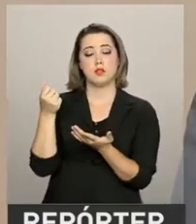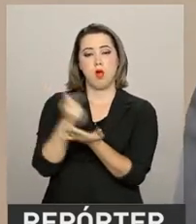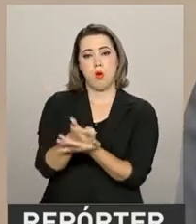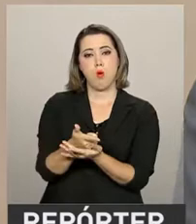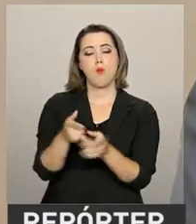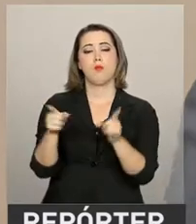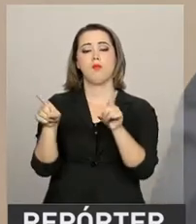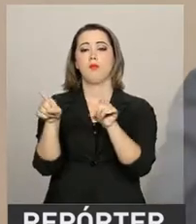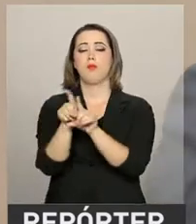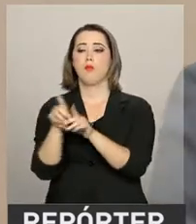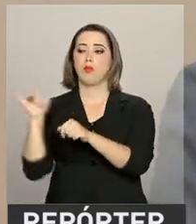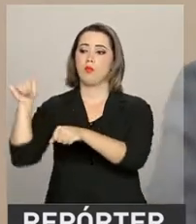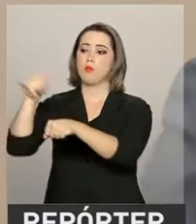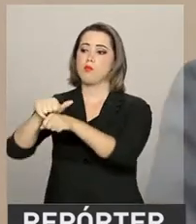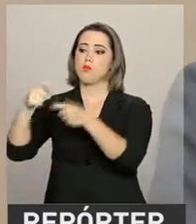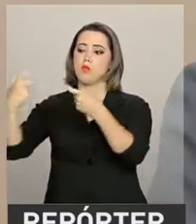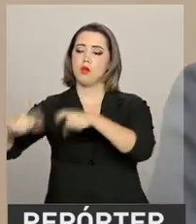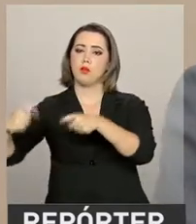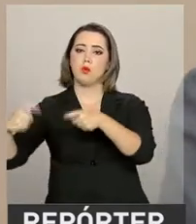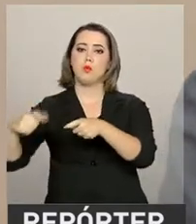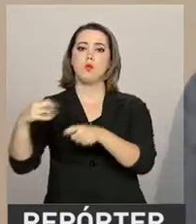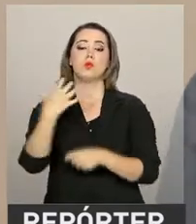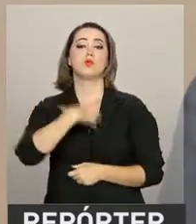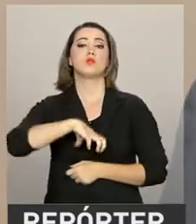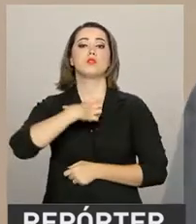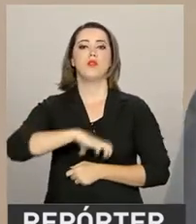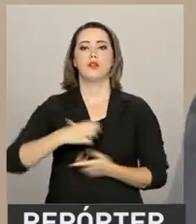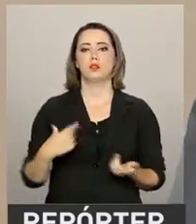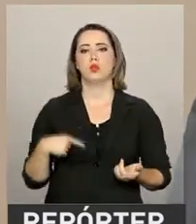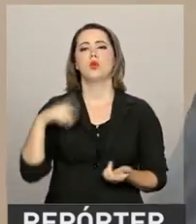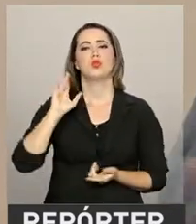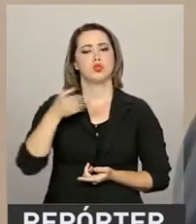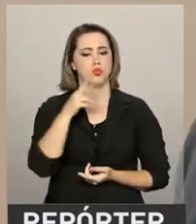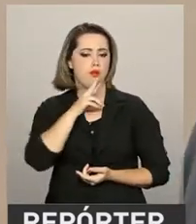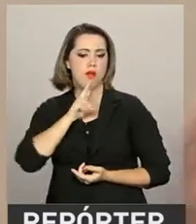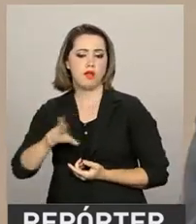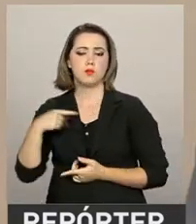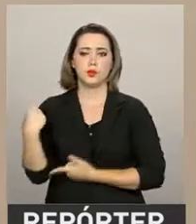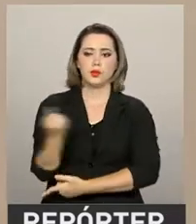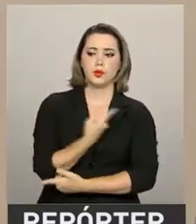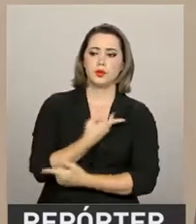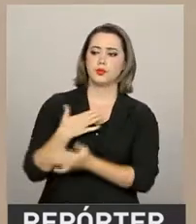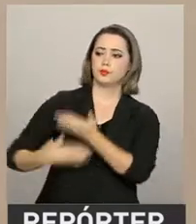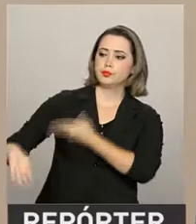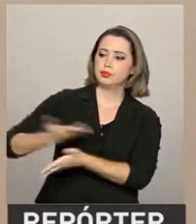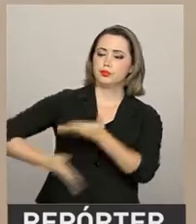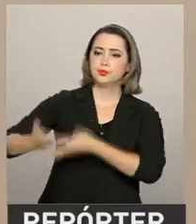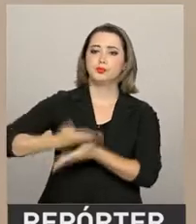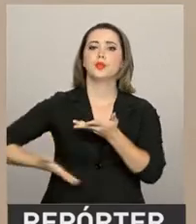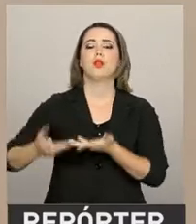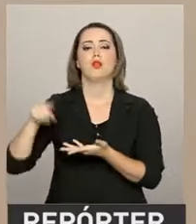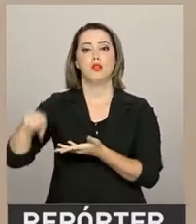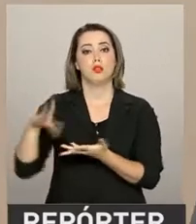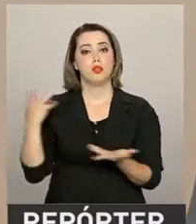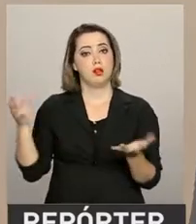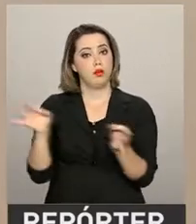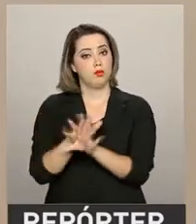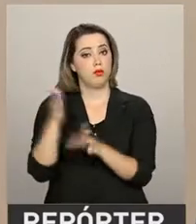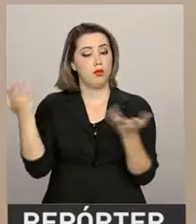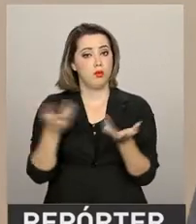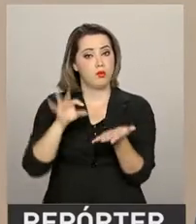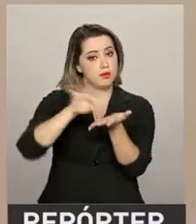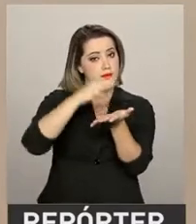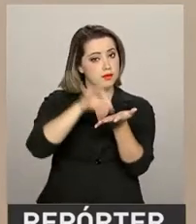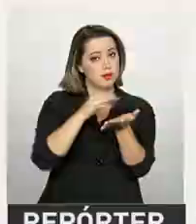Já resultado, digamos, dessa interação, dessa cooperação que nós viemos desenvolvendo e que está sendo concluída com a